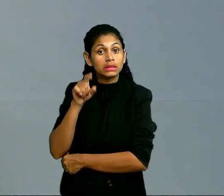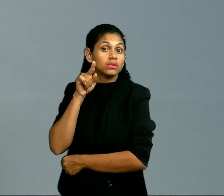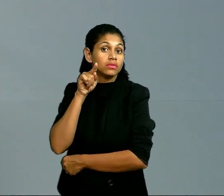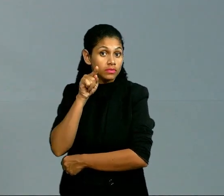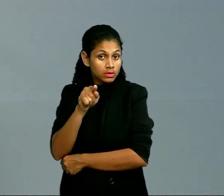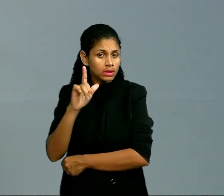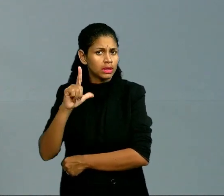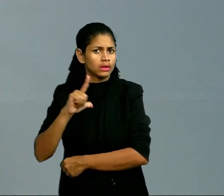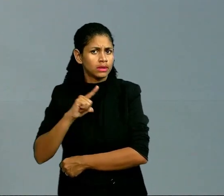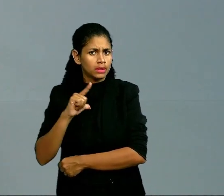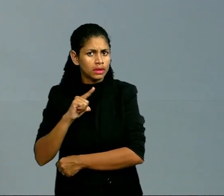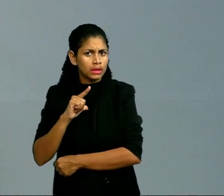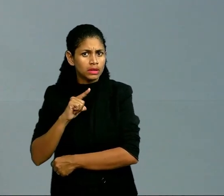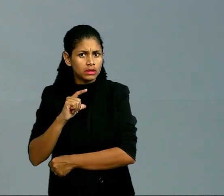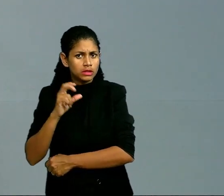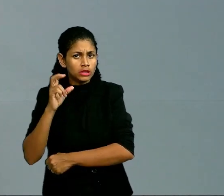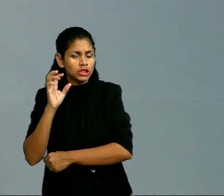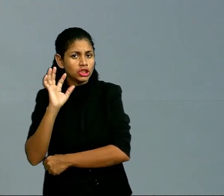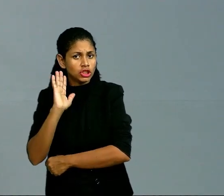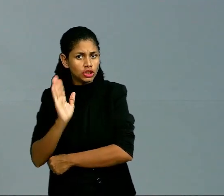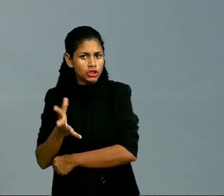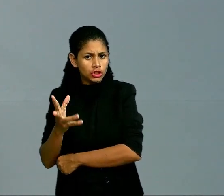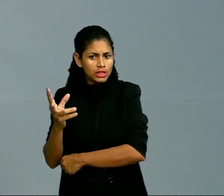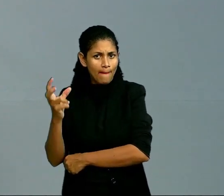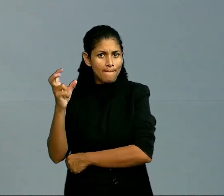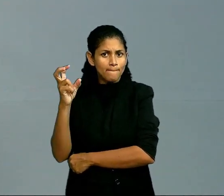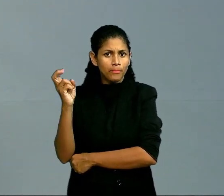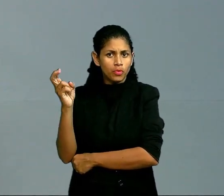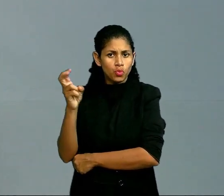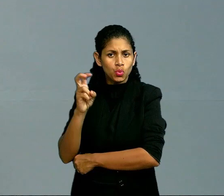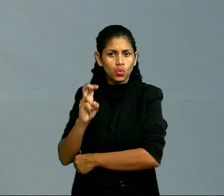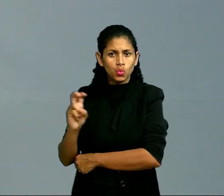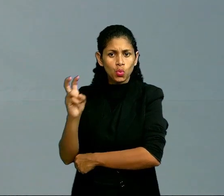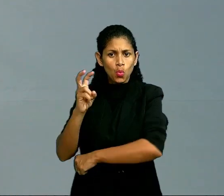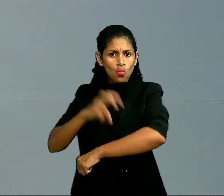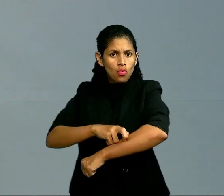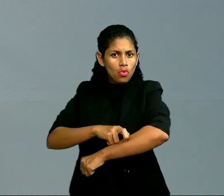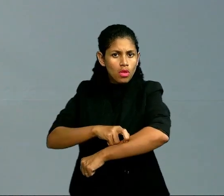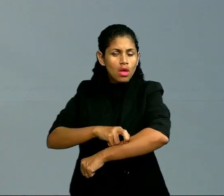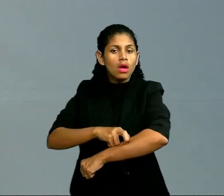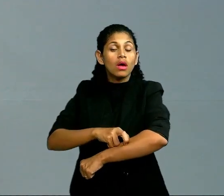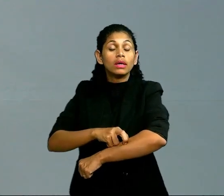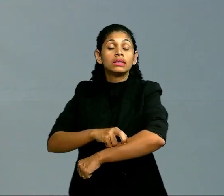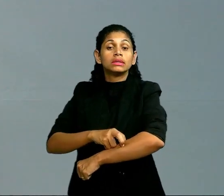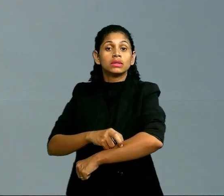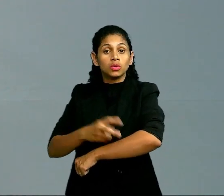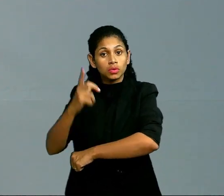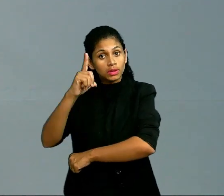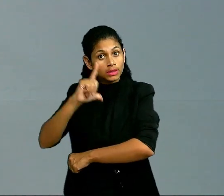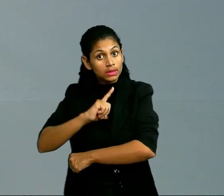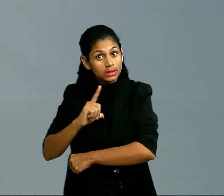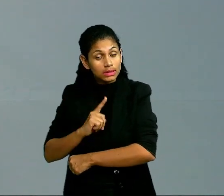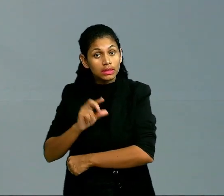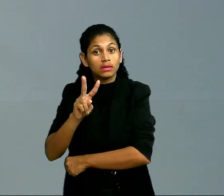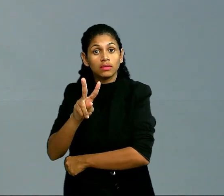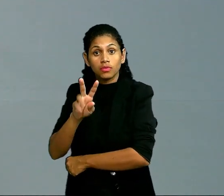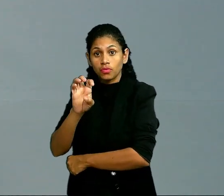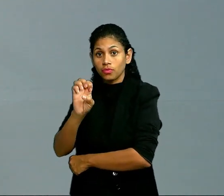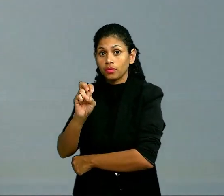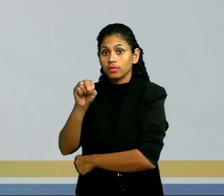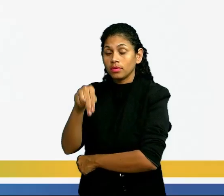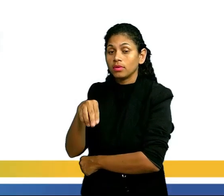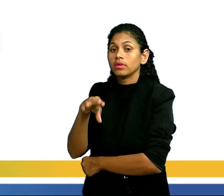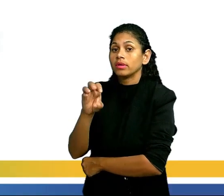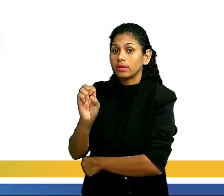como produzir rapidamente aquele anticorpos. Então, a gente precisa do soro, que o soro é a própria cura, por